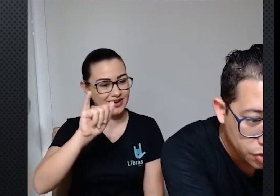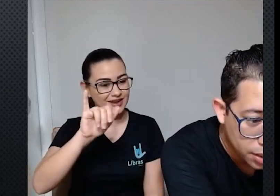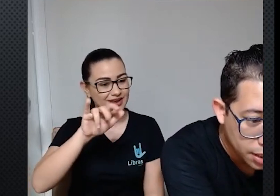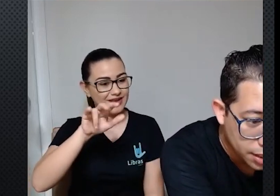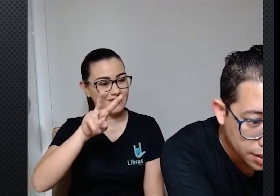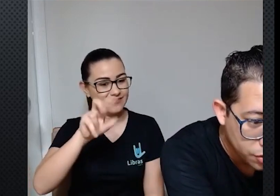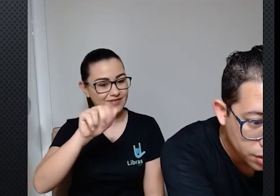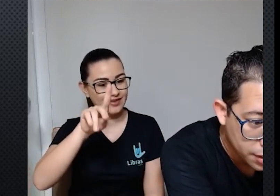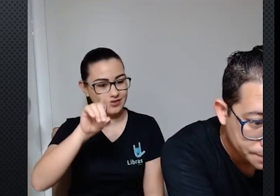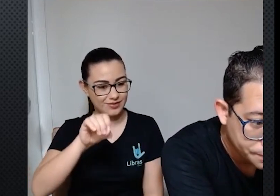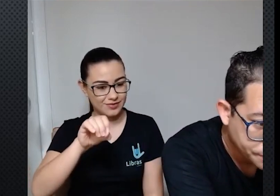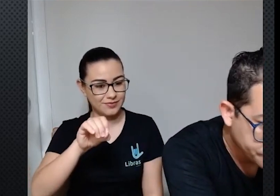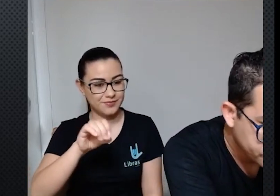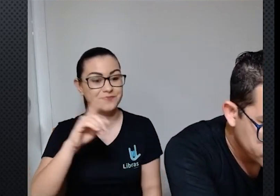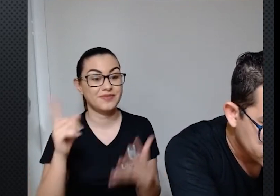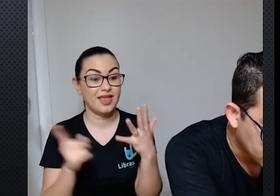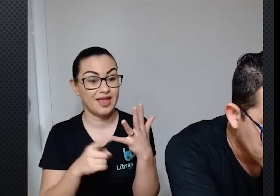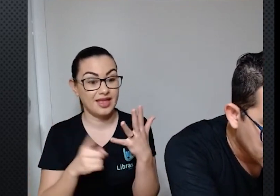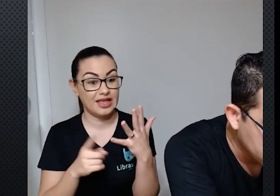Quinta dica.